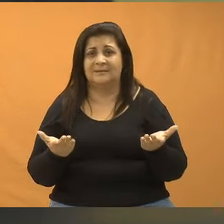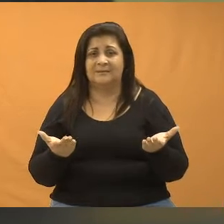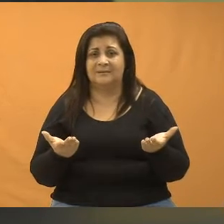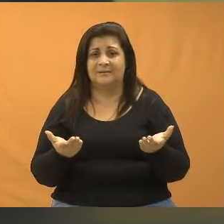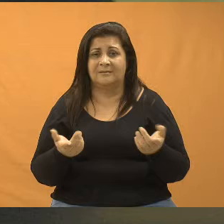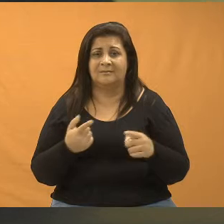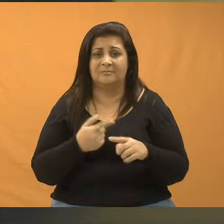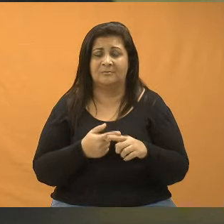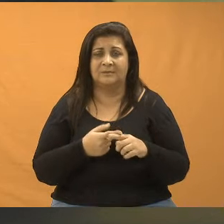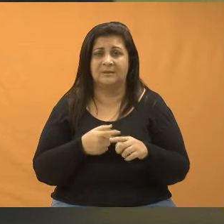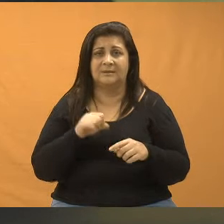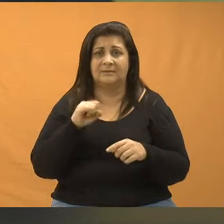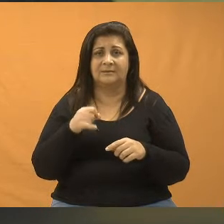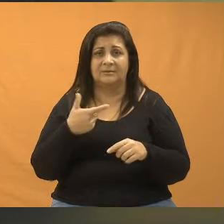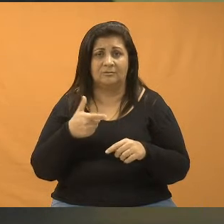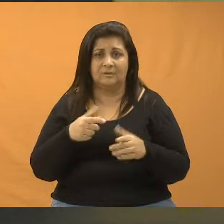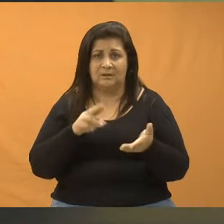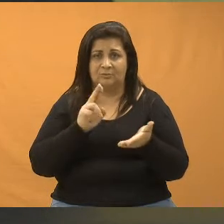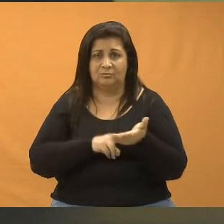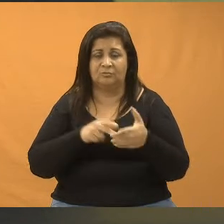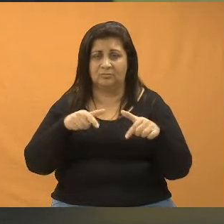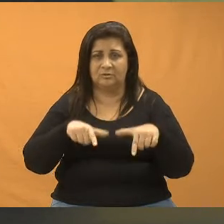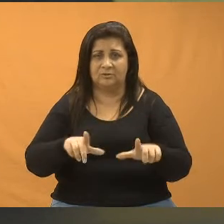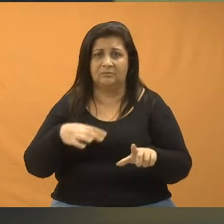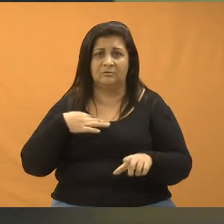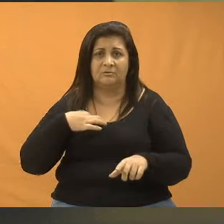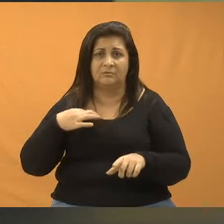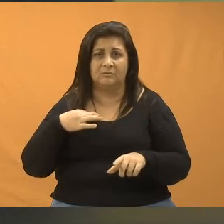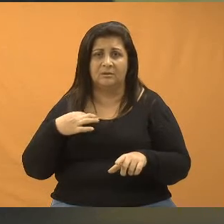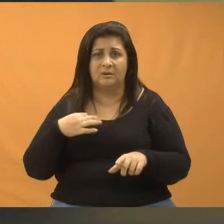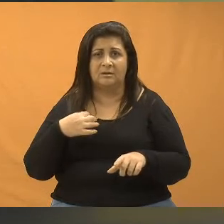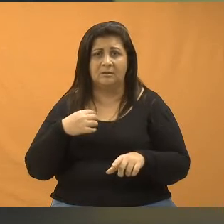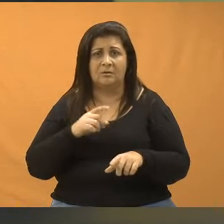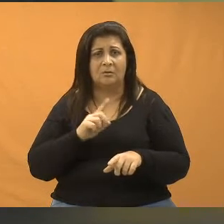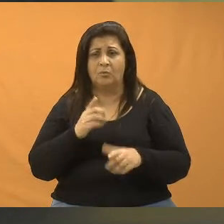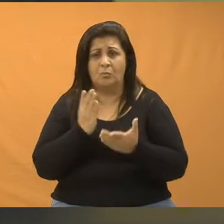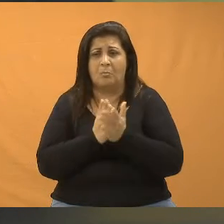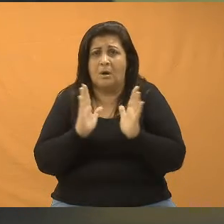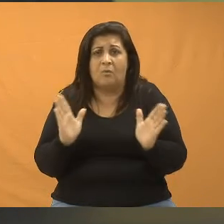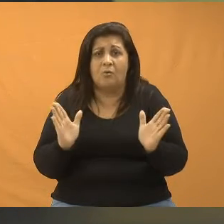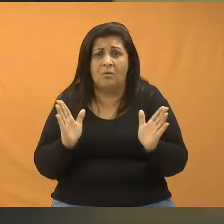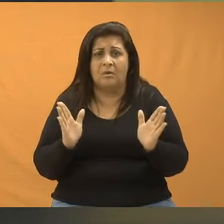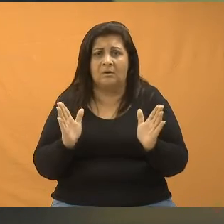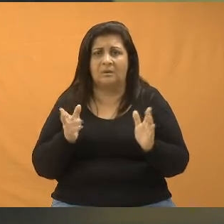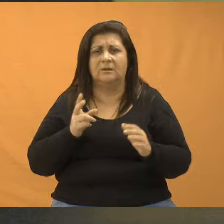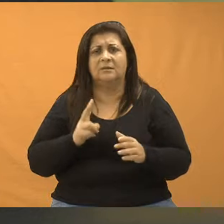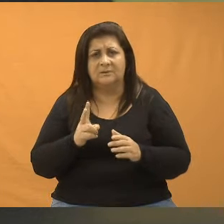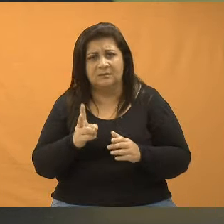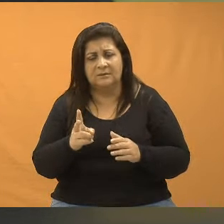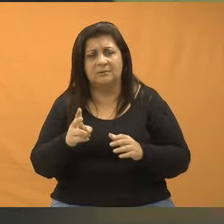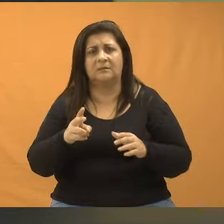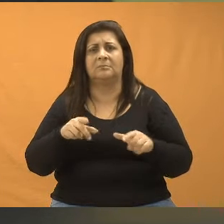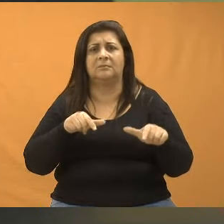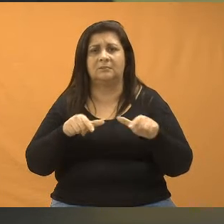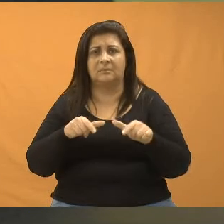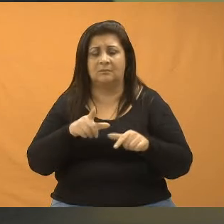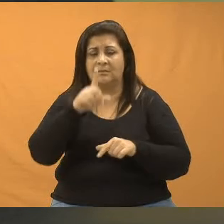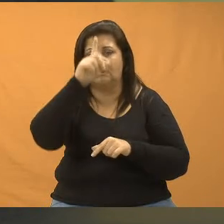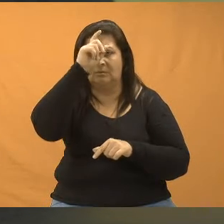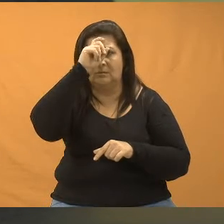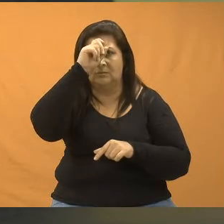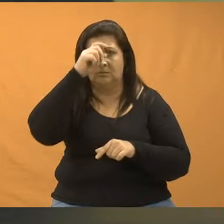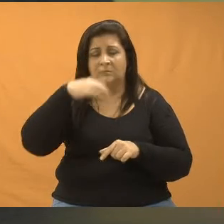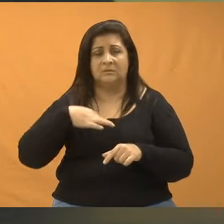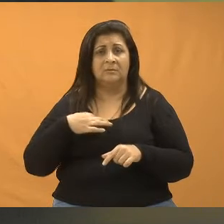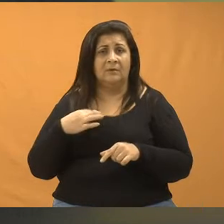continuou, mesmo não tendo o selo de filantropia, ela não deixou de ser um hospital filantrópico. Ela continuou sendo